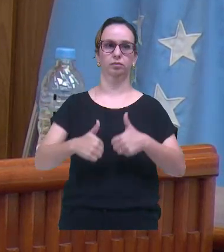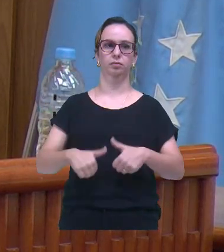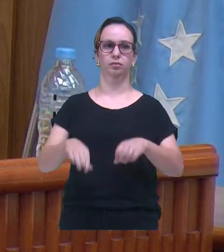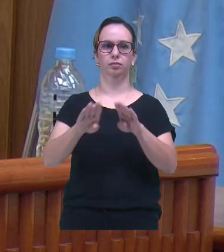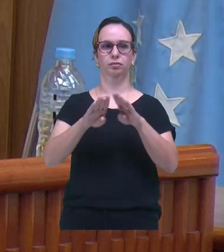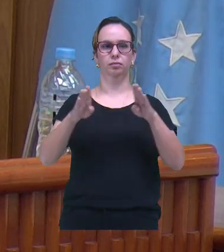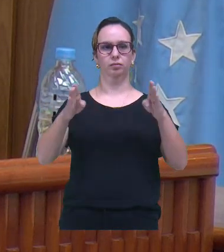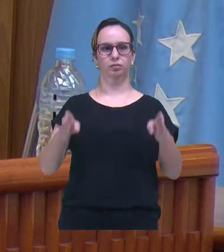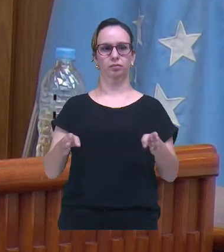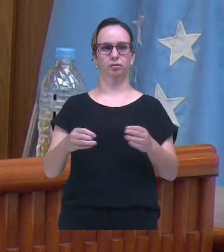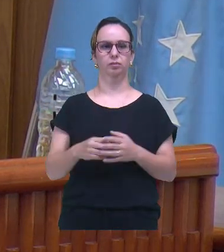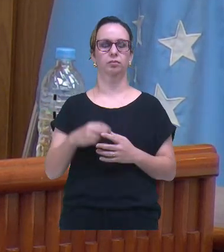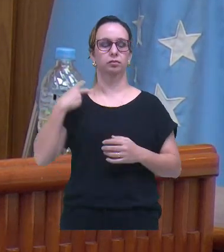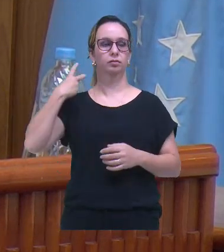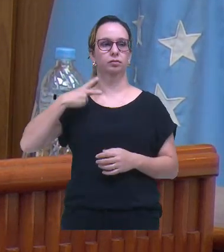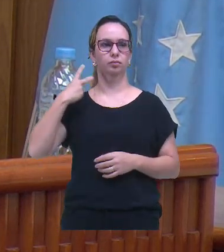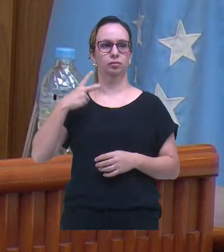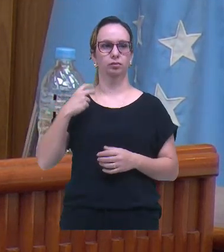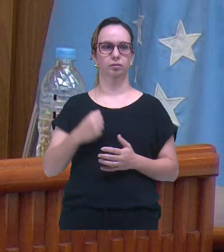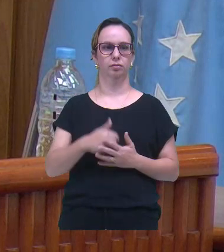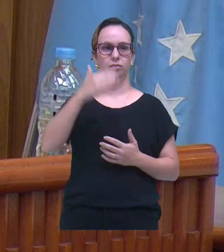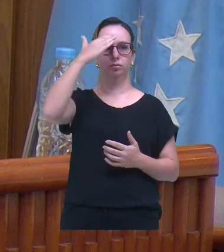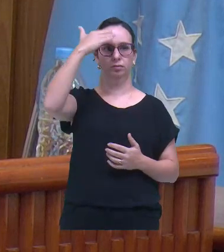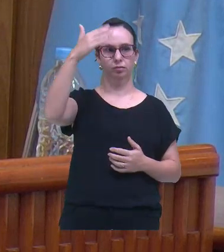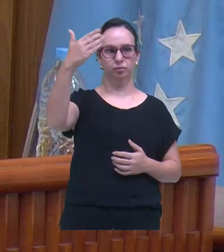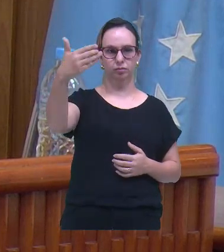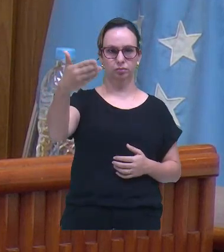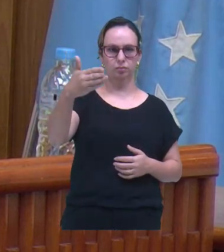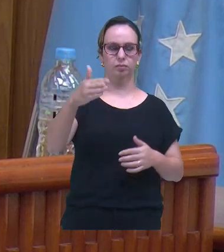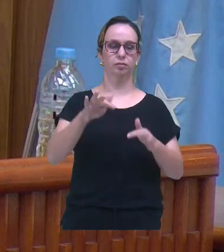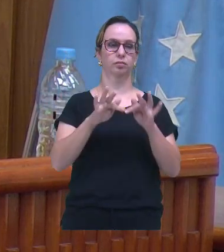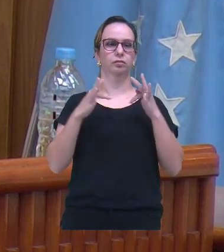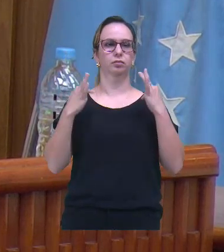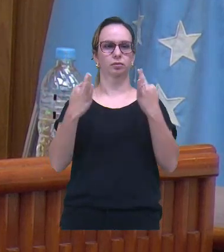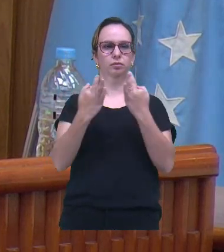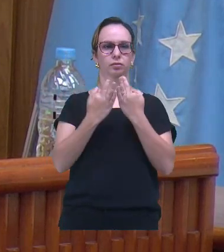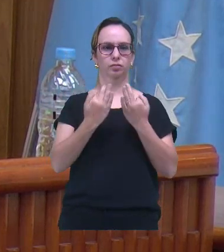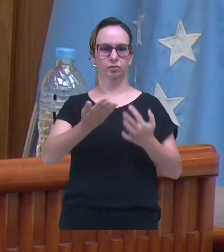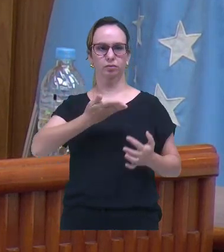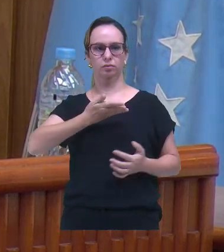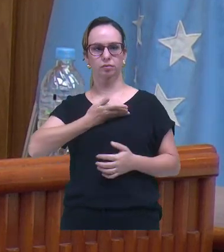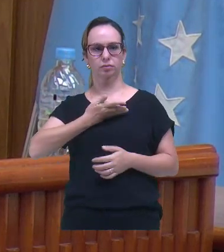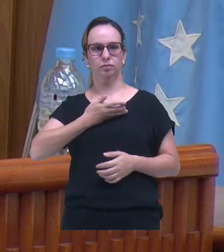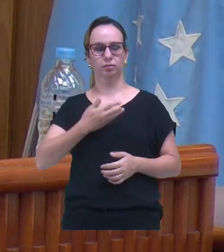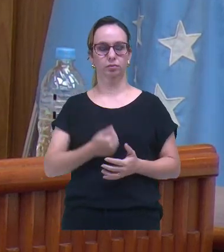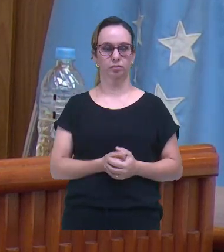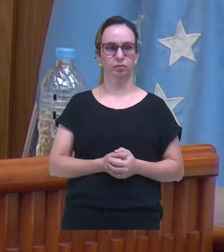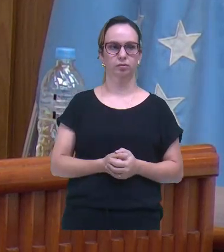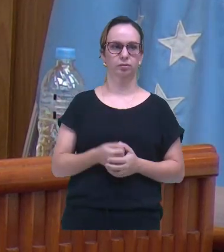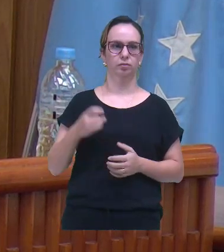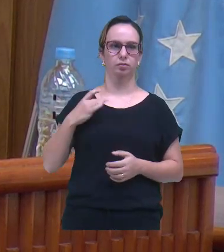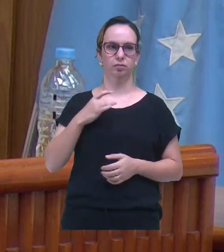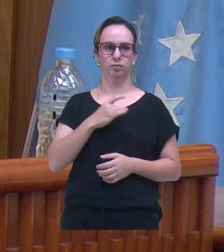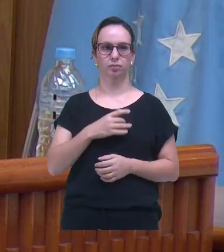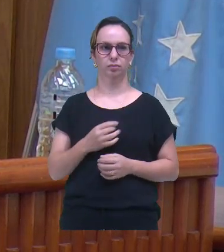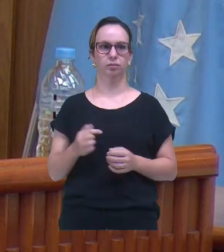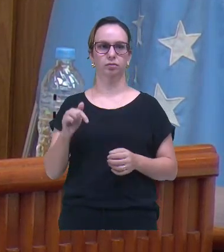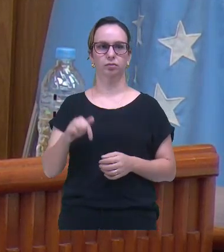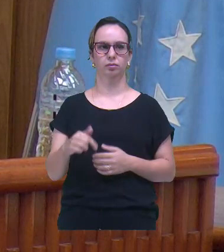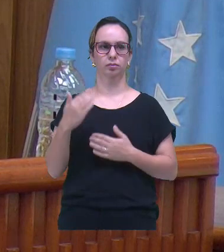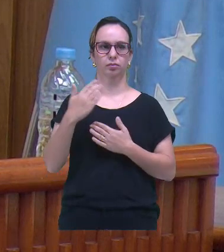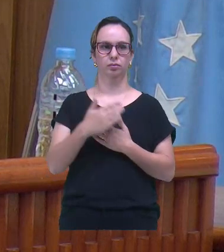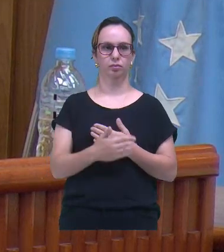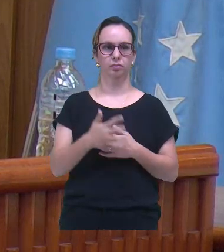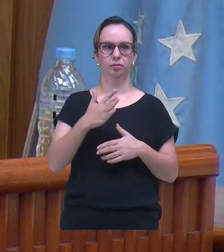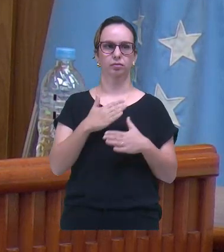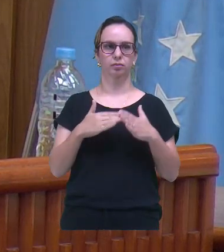vereadores, homenageados e seus familiares, amigos, aos colegas da saúde aqui presentes, a todos